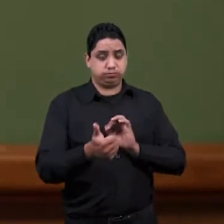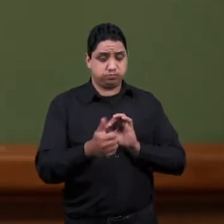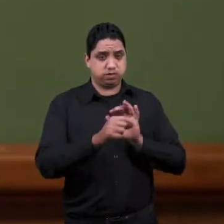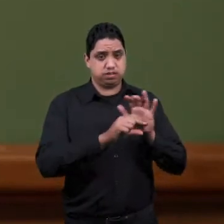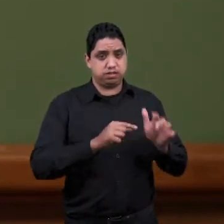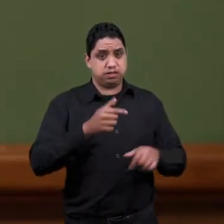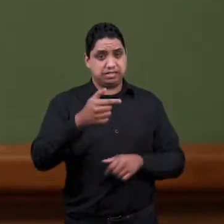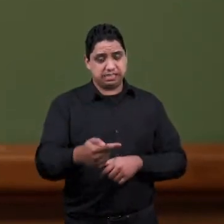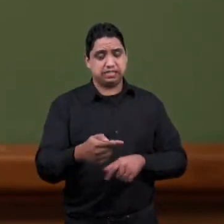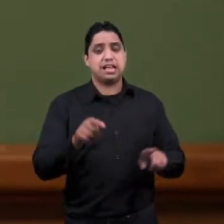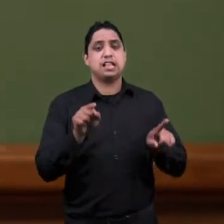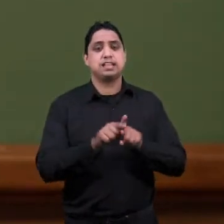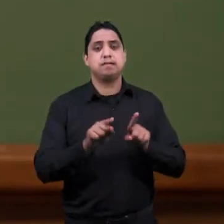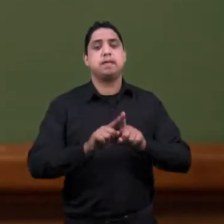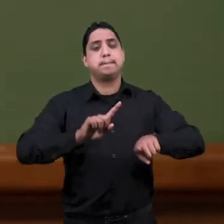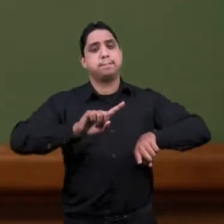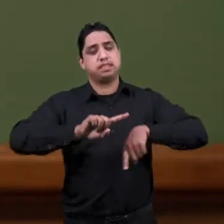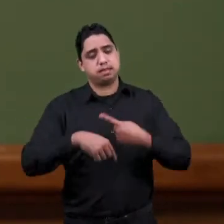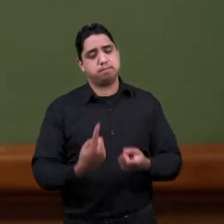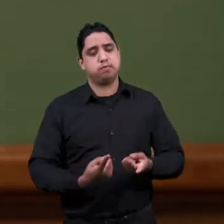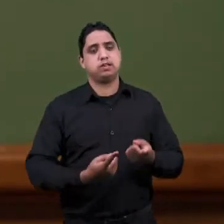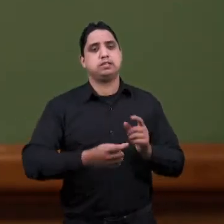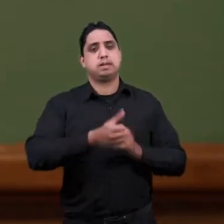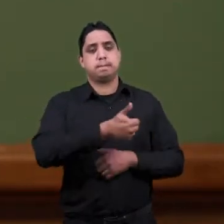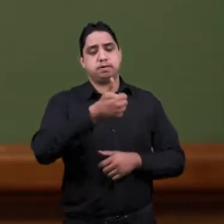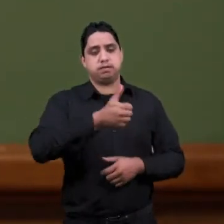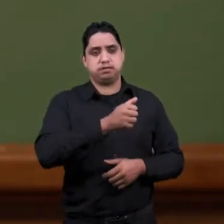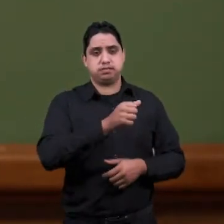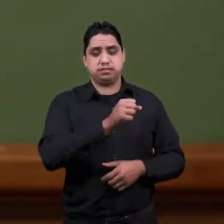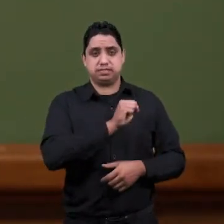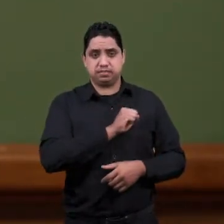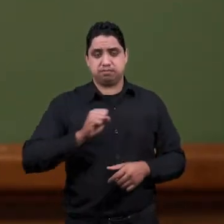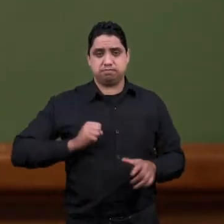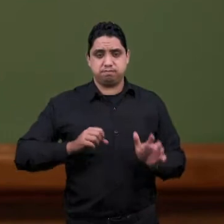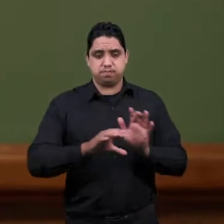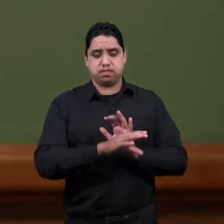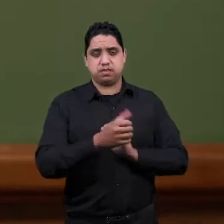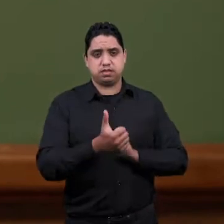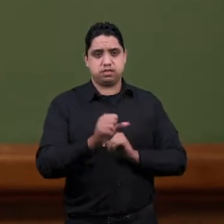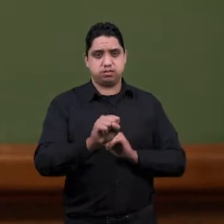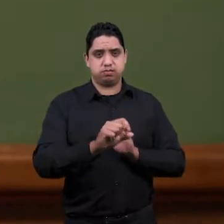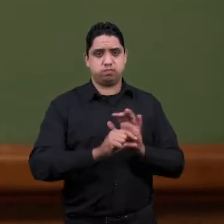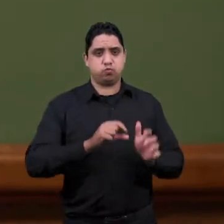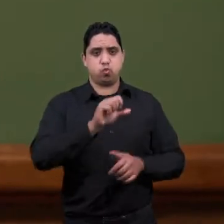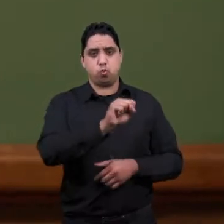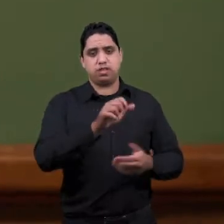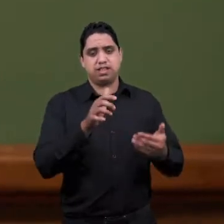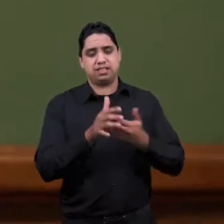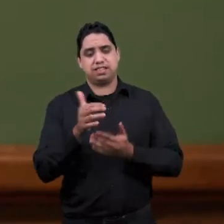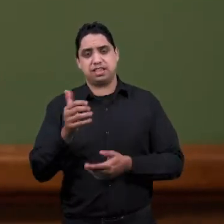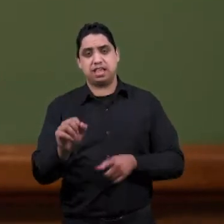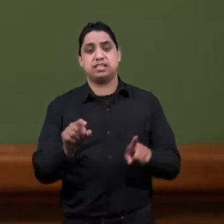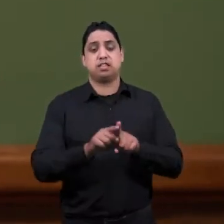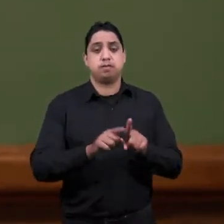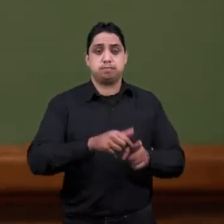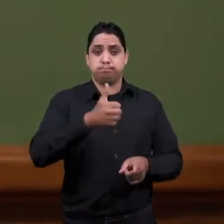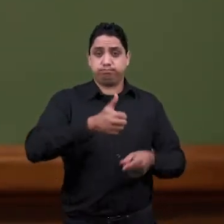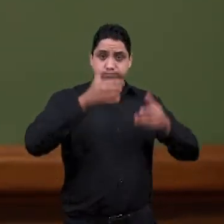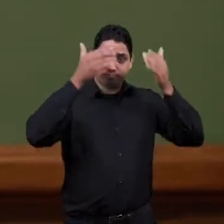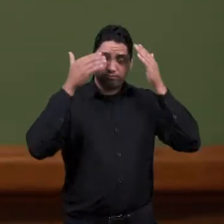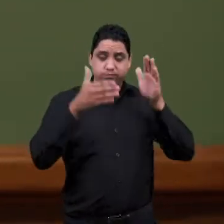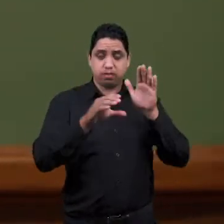7, e depois a sua citação em 1 Samuel 18, verso 8 a 10, e 1 Reis capítulo